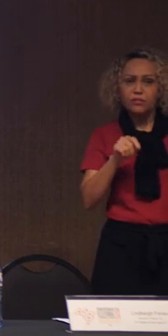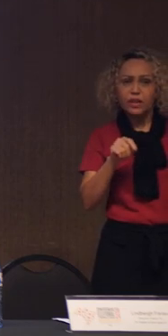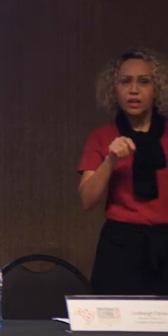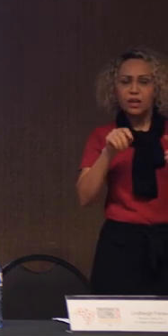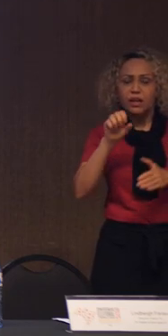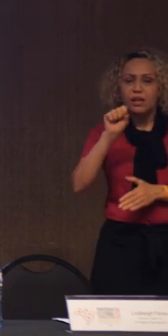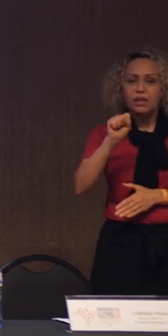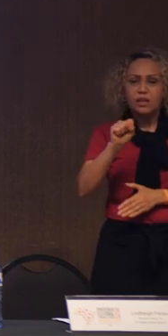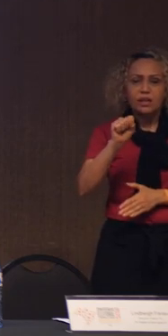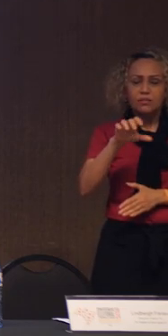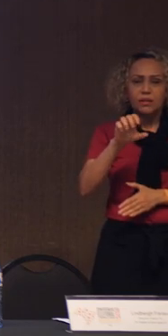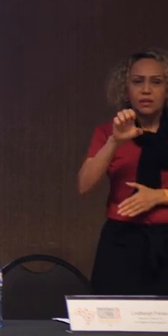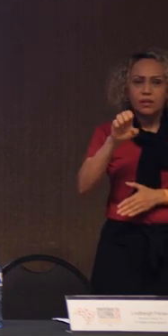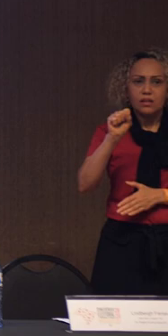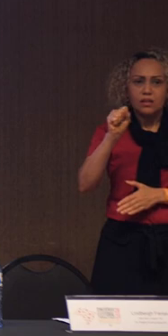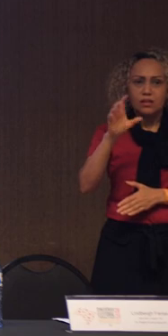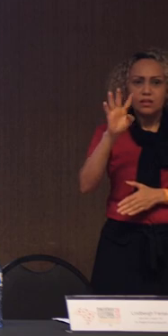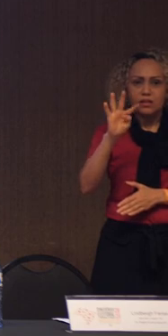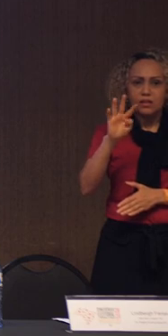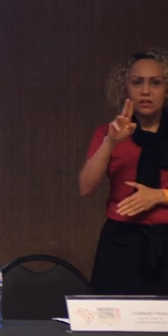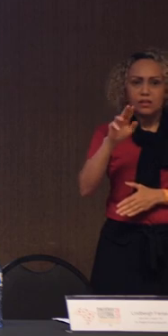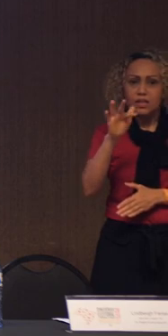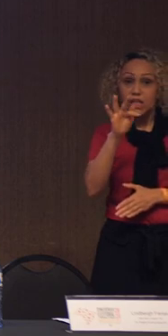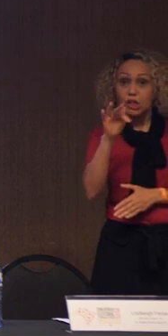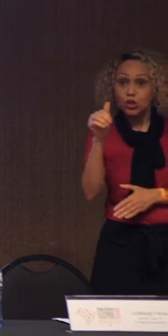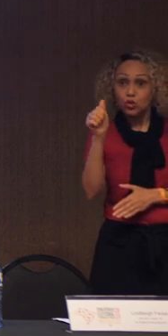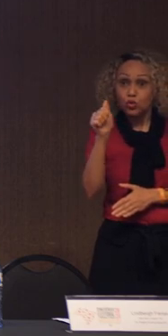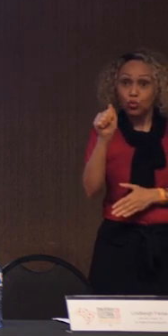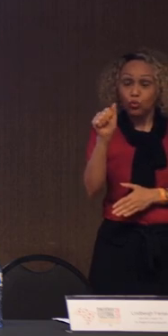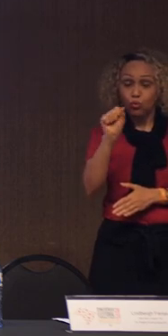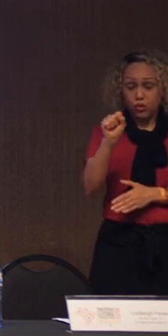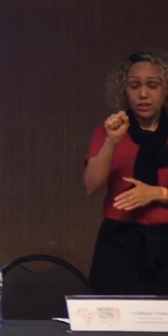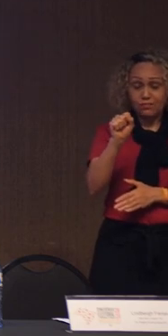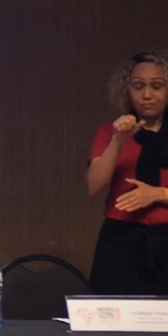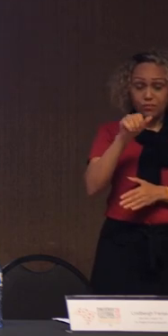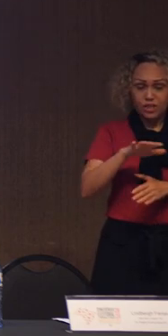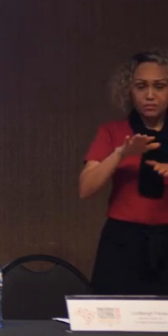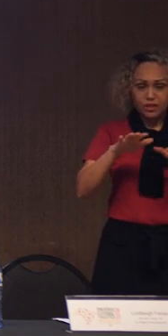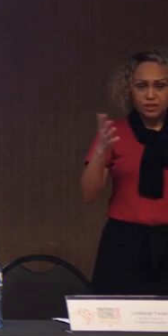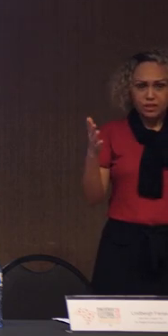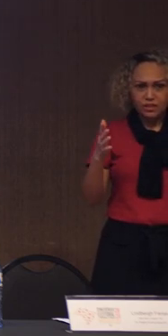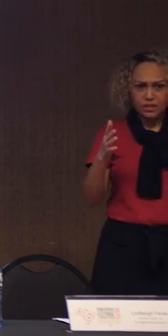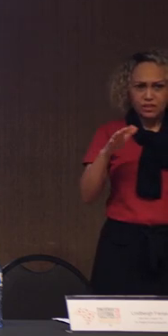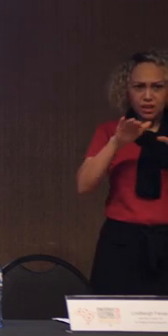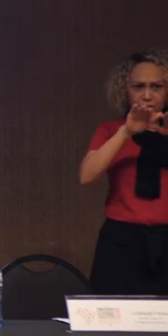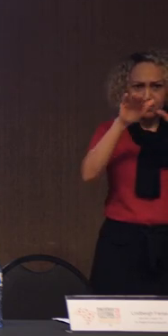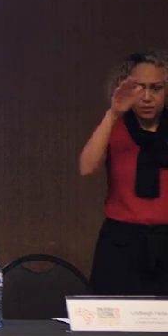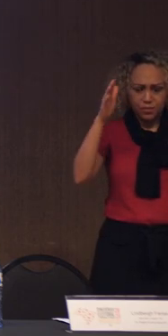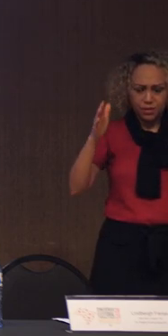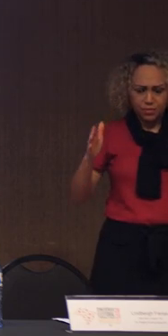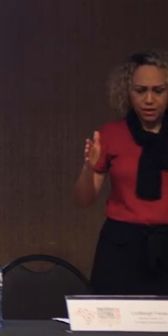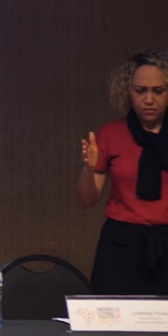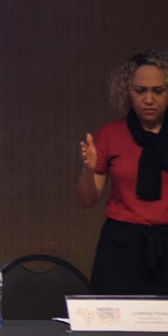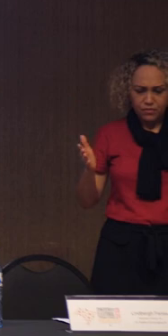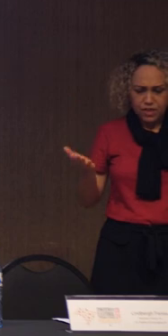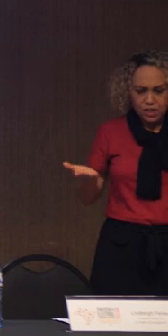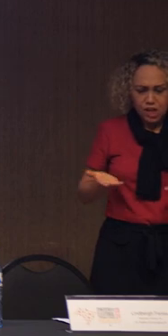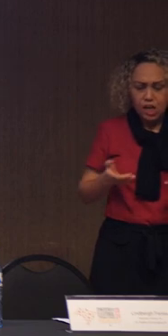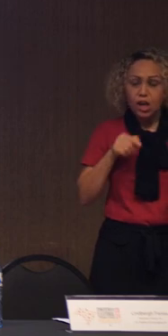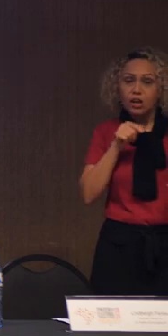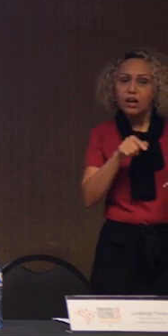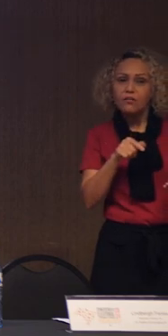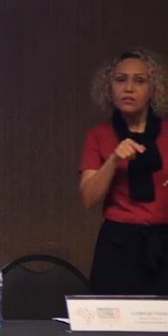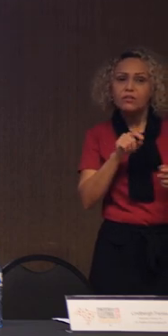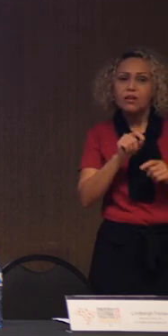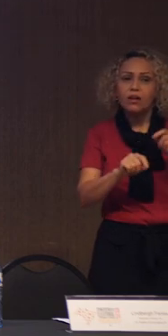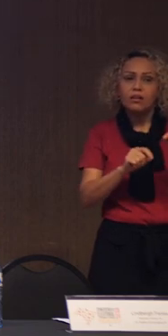do tomate. Por exemplo, o Rio de Janeiro compra 90% da sua produção agrícola de outros estados.